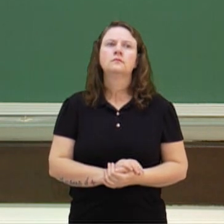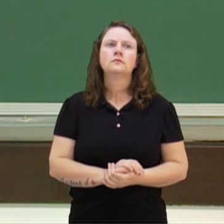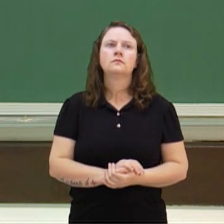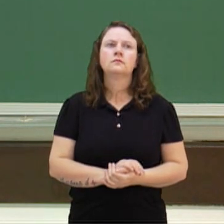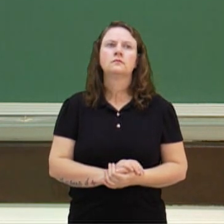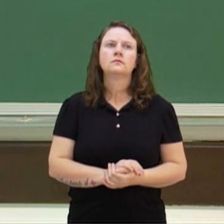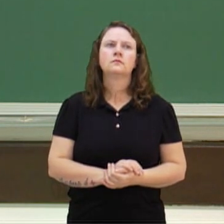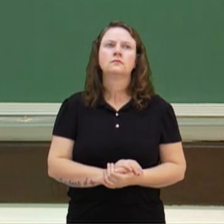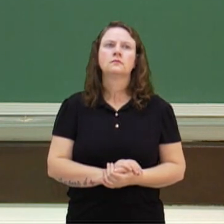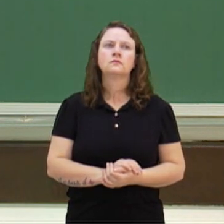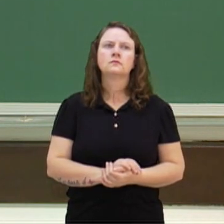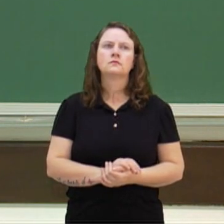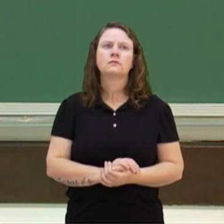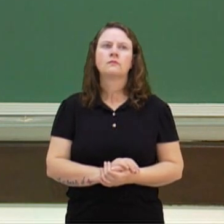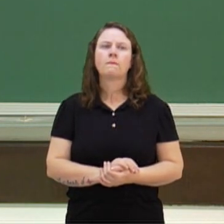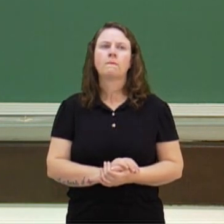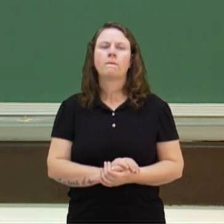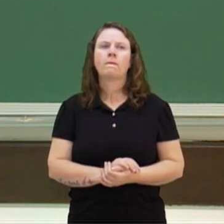Voltamos aqui.